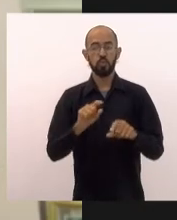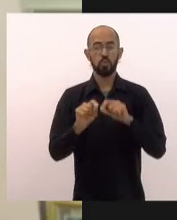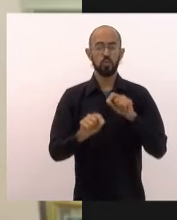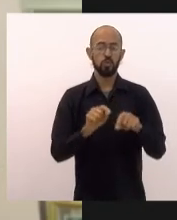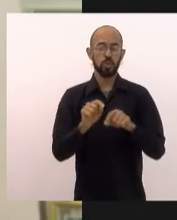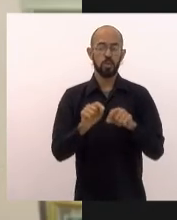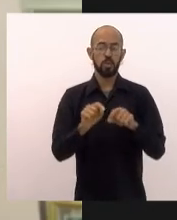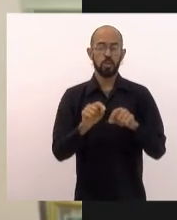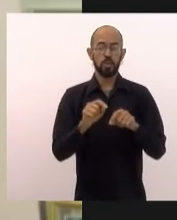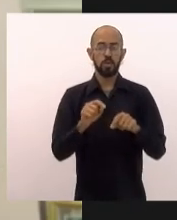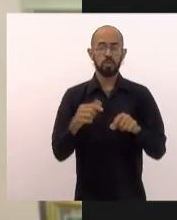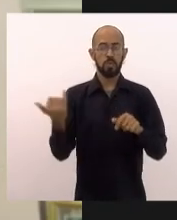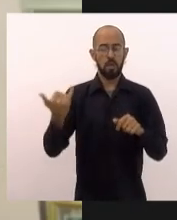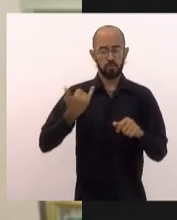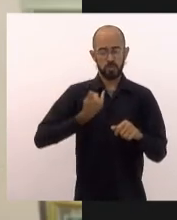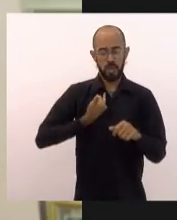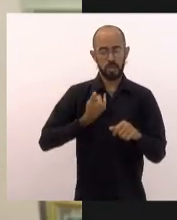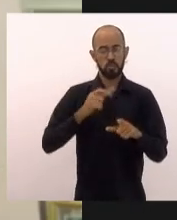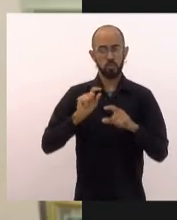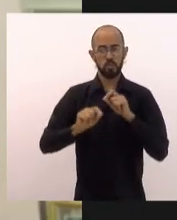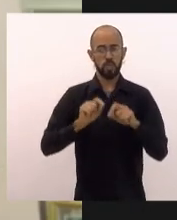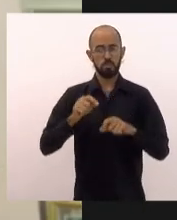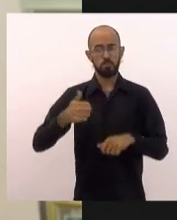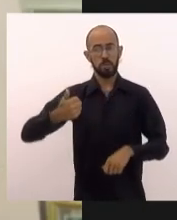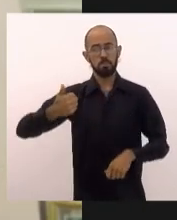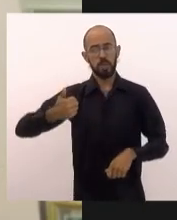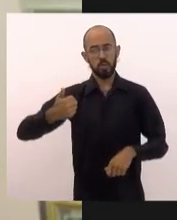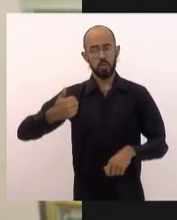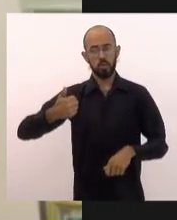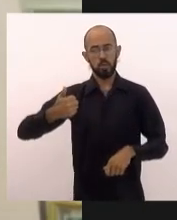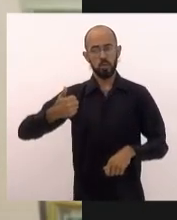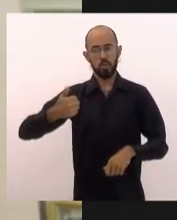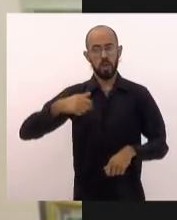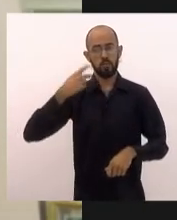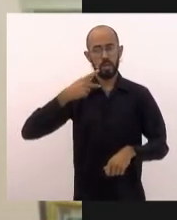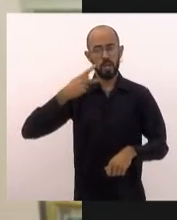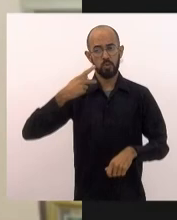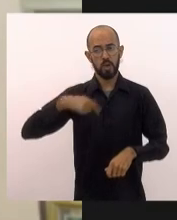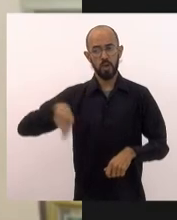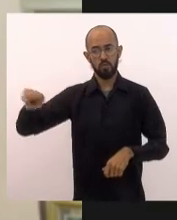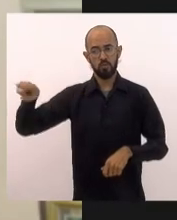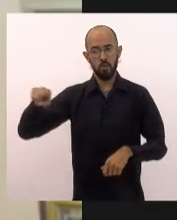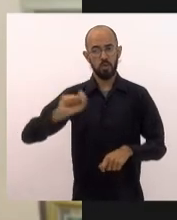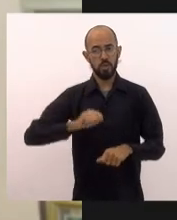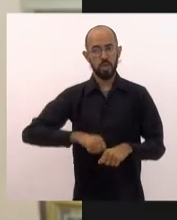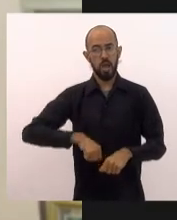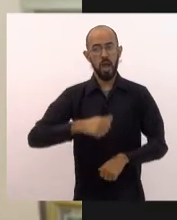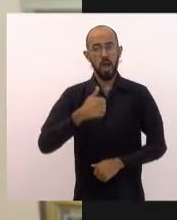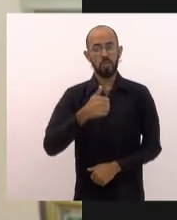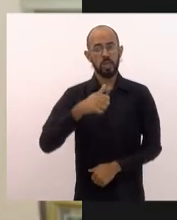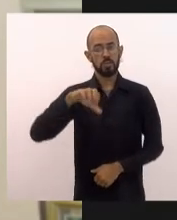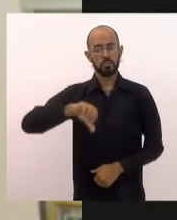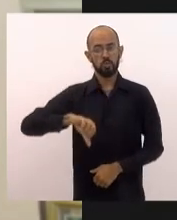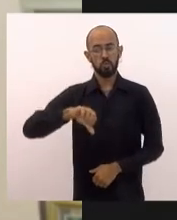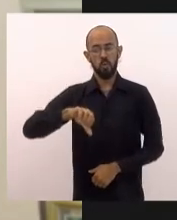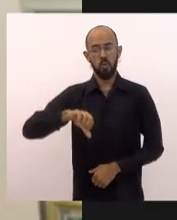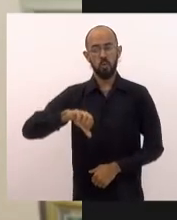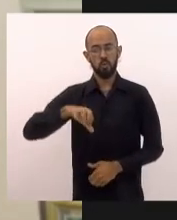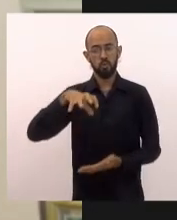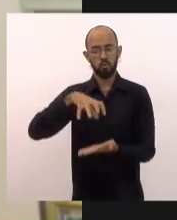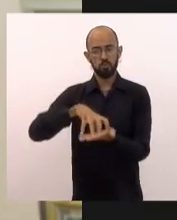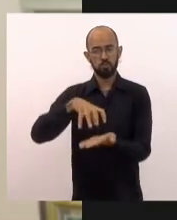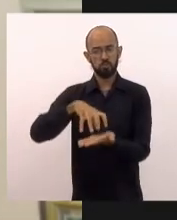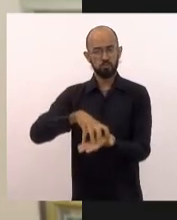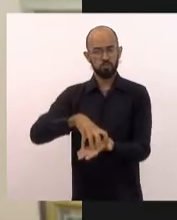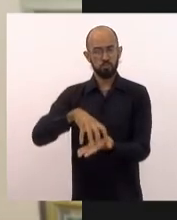soube, em primeiro lugar, da ida da vereadora ao 19º Batalhão da Polícia Militar do Estado do